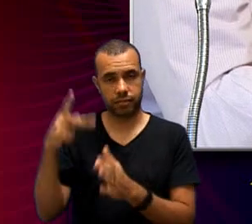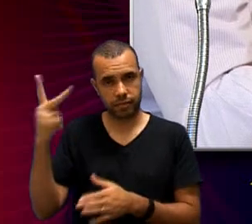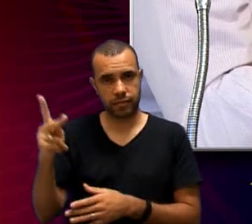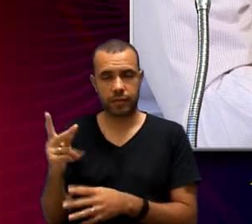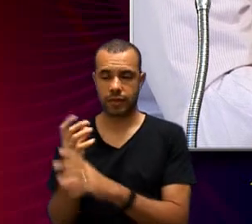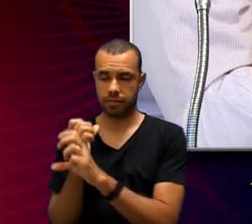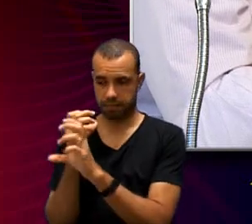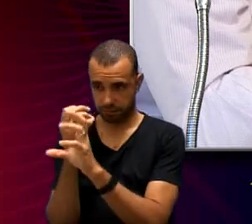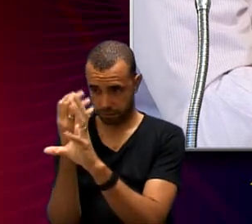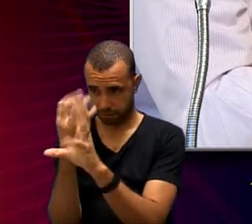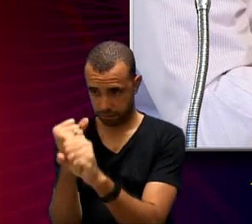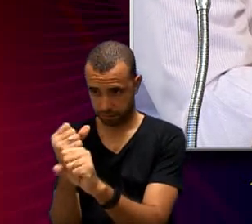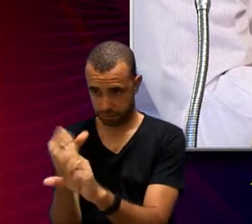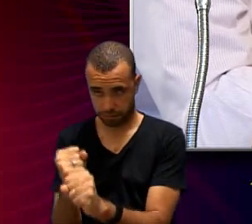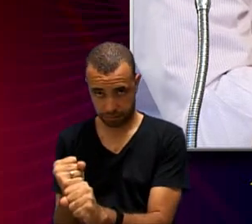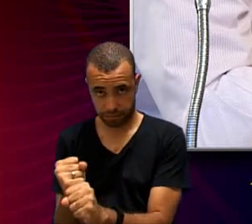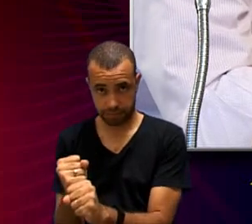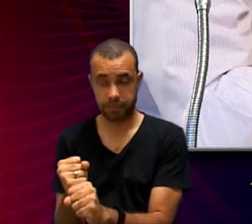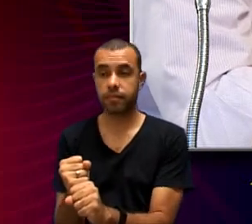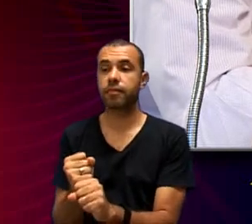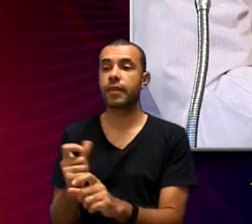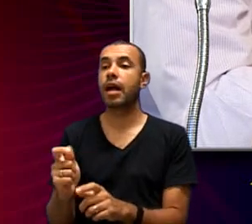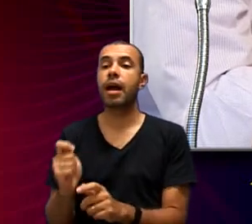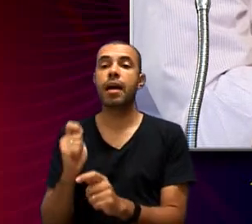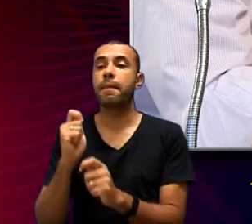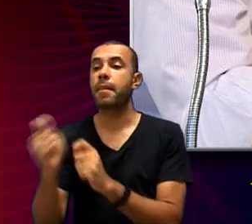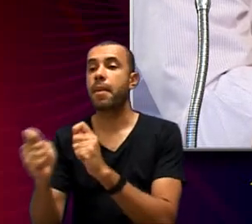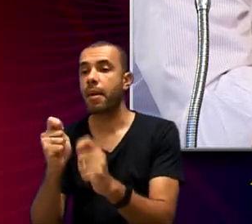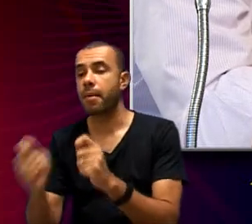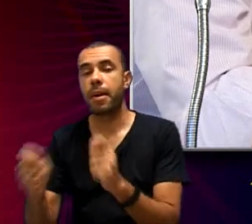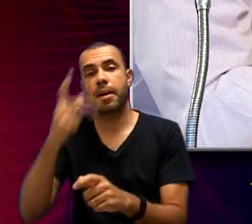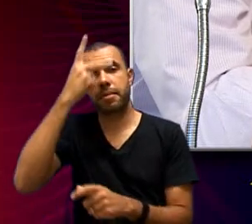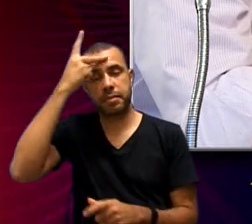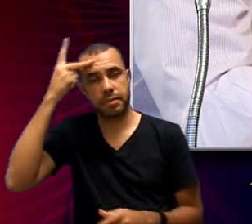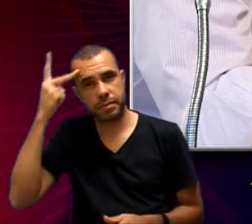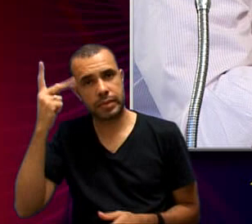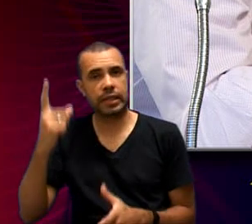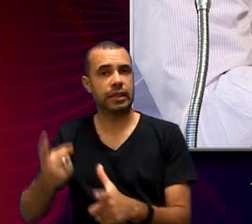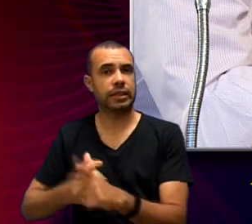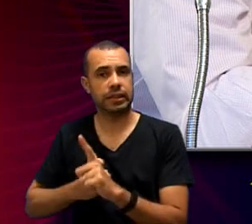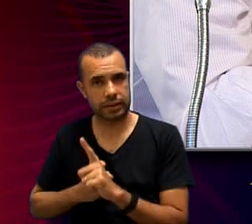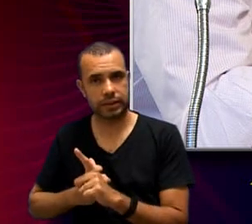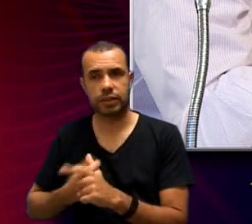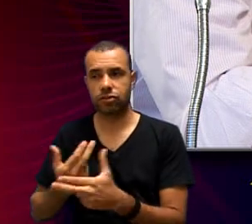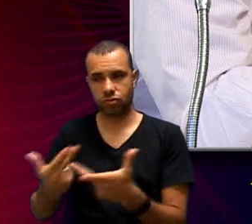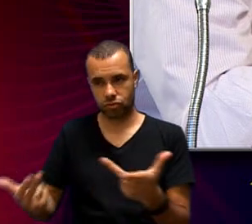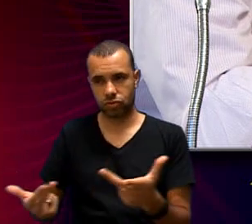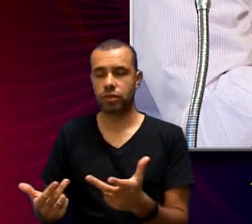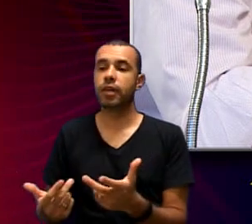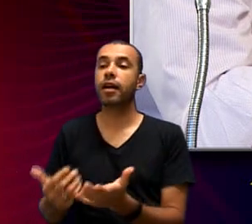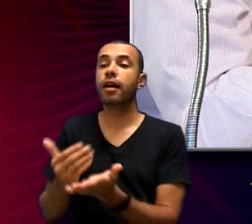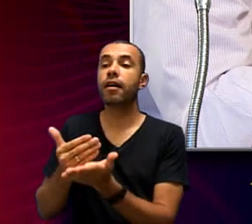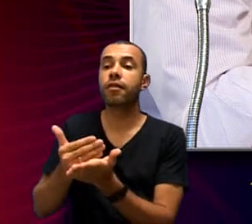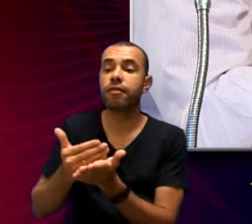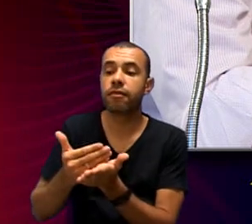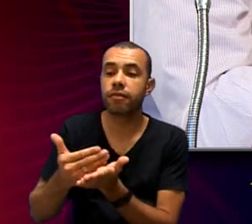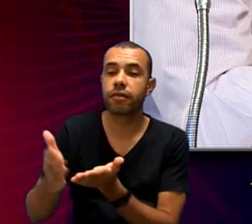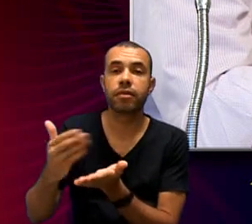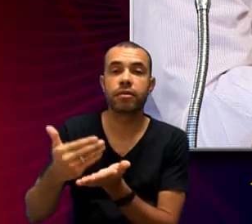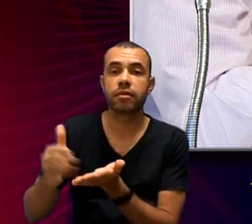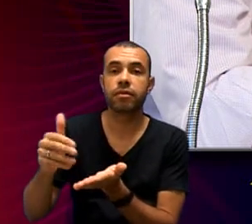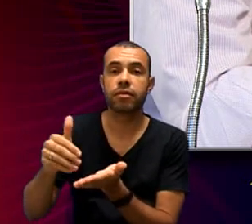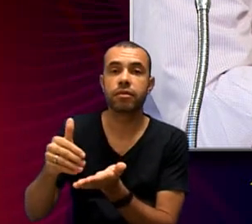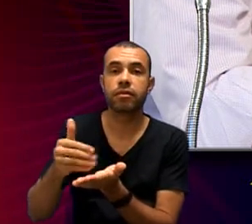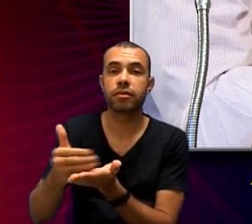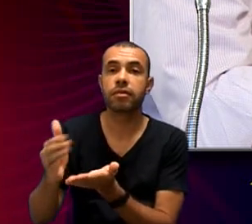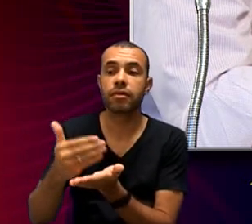tirou o pagamento das obrigatórias, pessoal, dívida, tudo, sobrou X. Esse X